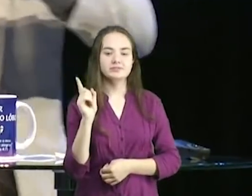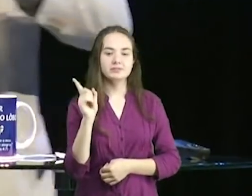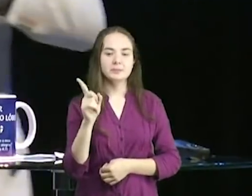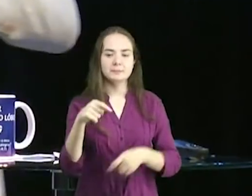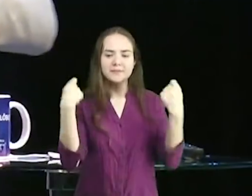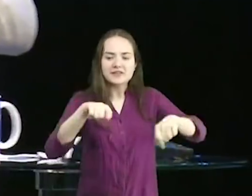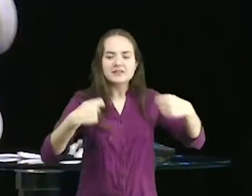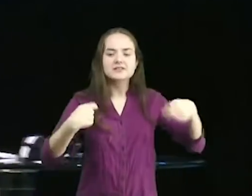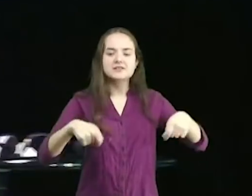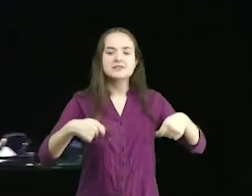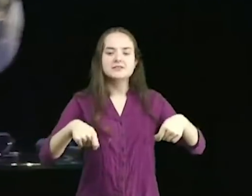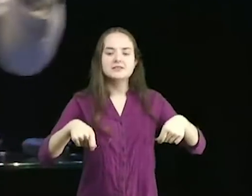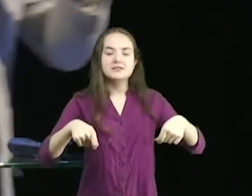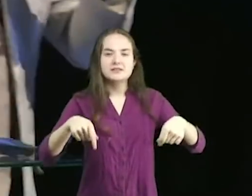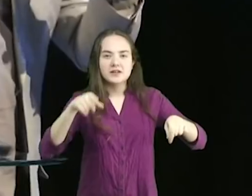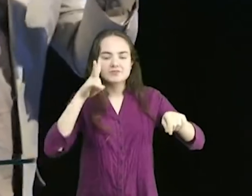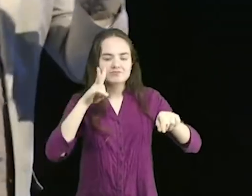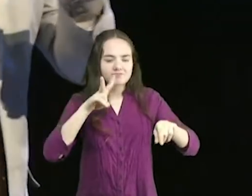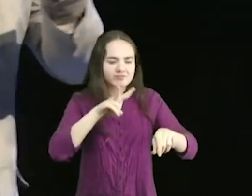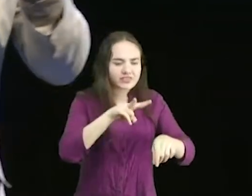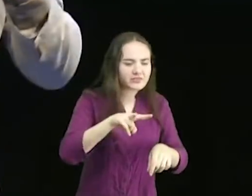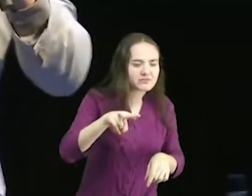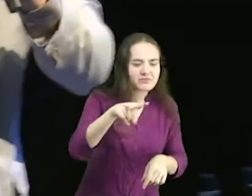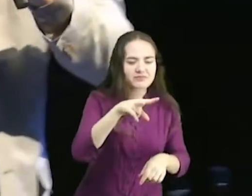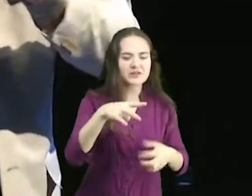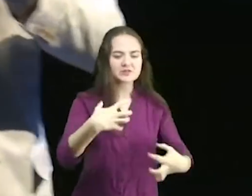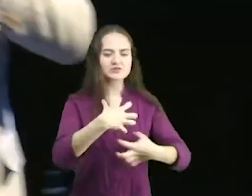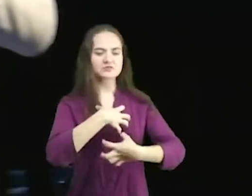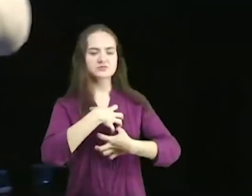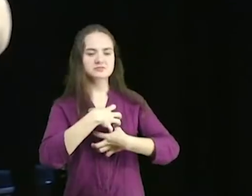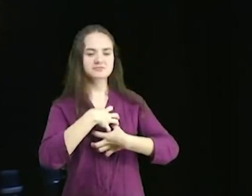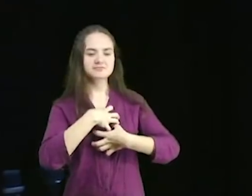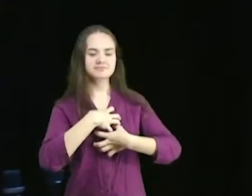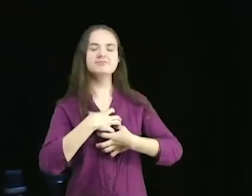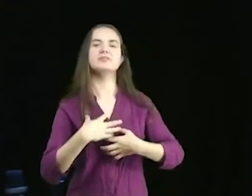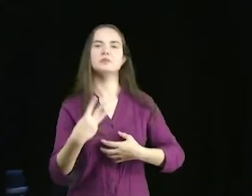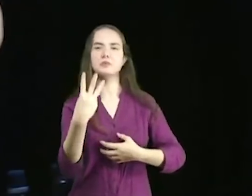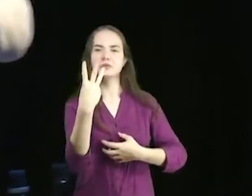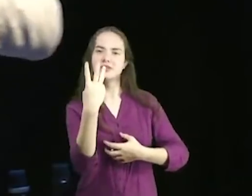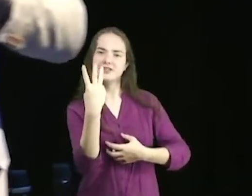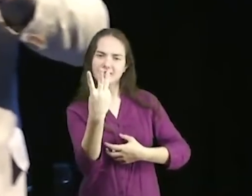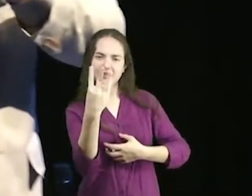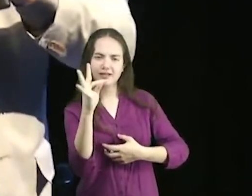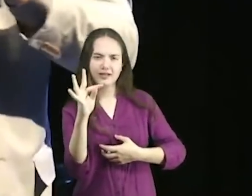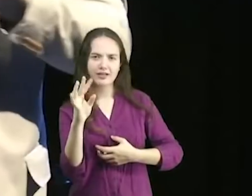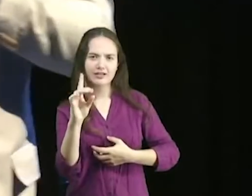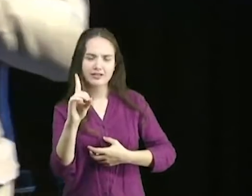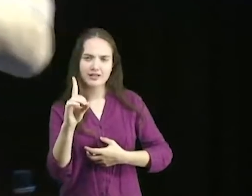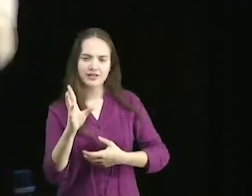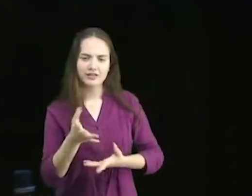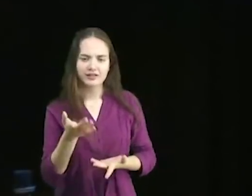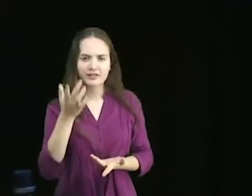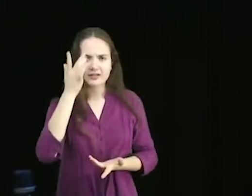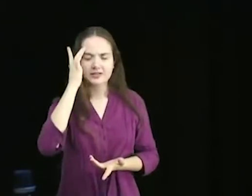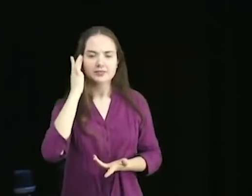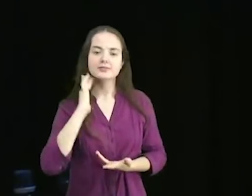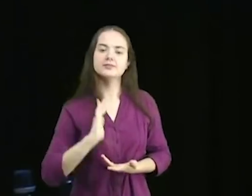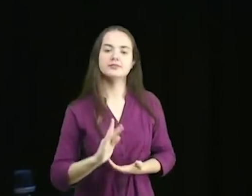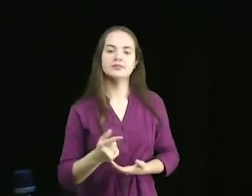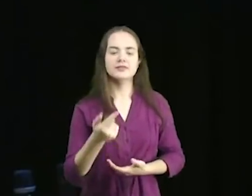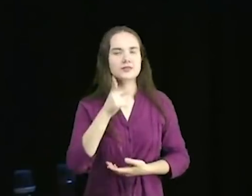que enxergar numa perspectiva tridimensional, eu falava,